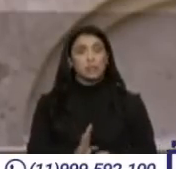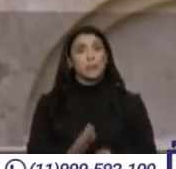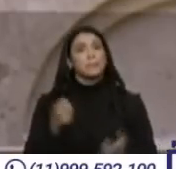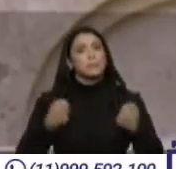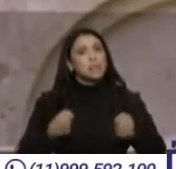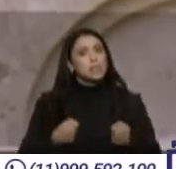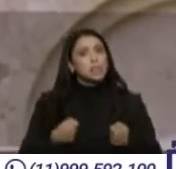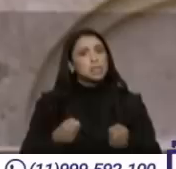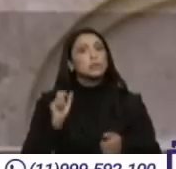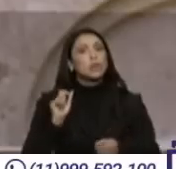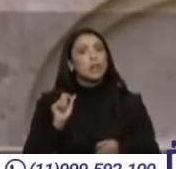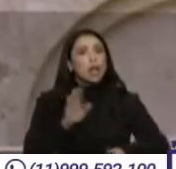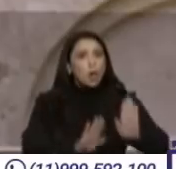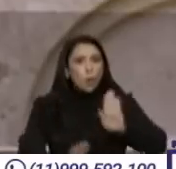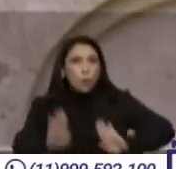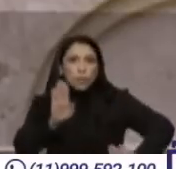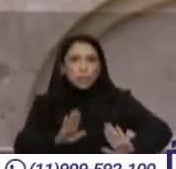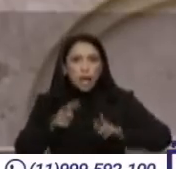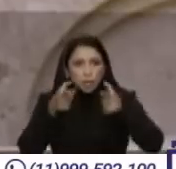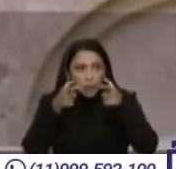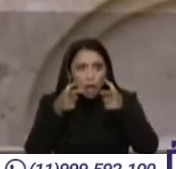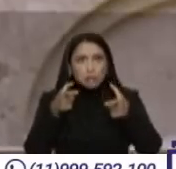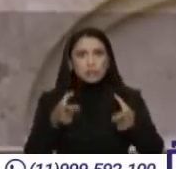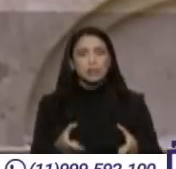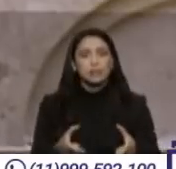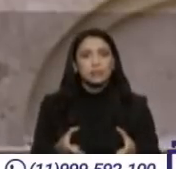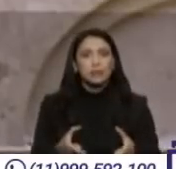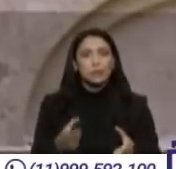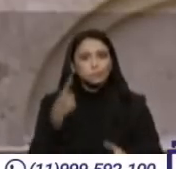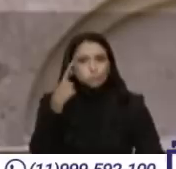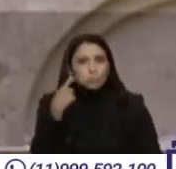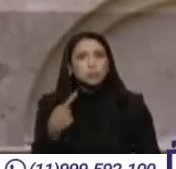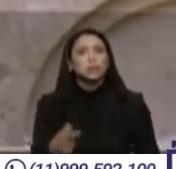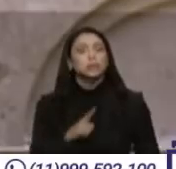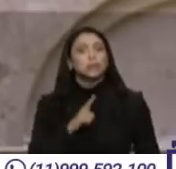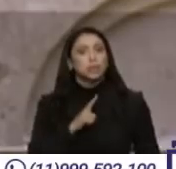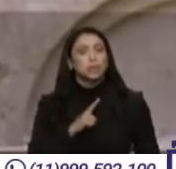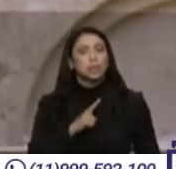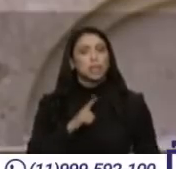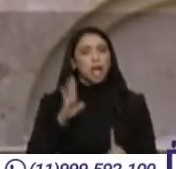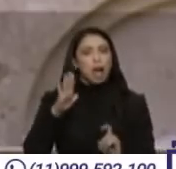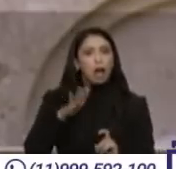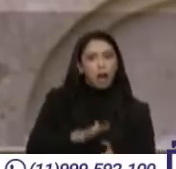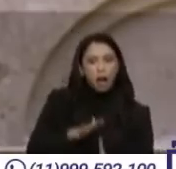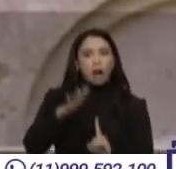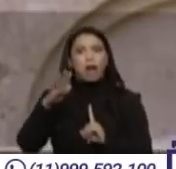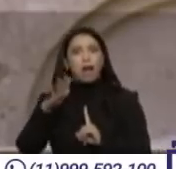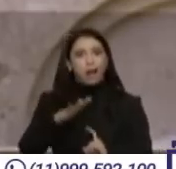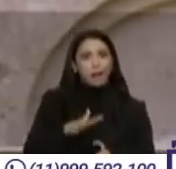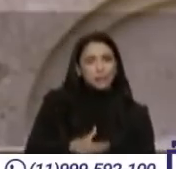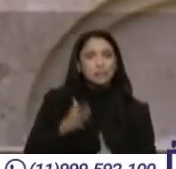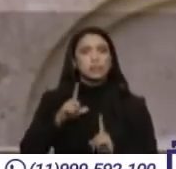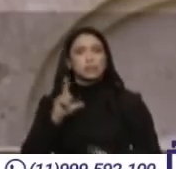cuidado, atenção, resistência e resiliência das instituições,